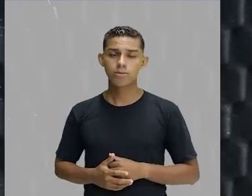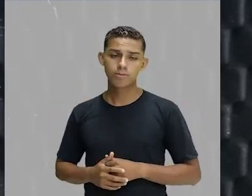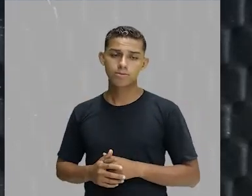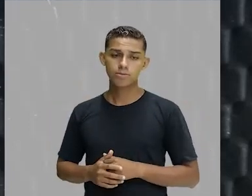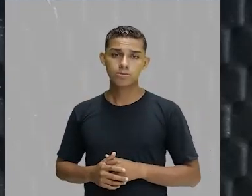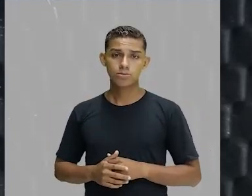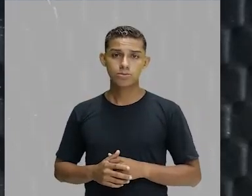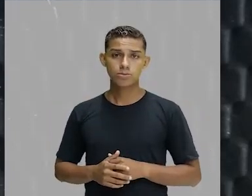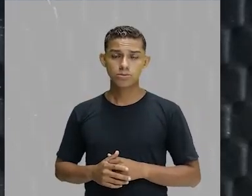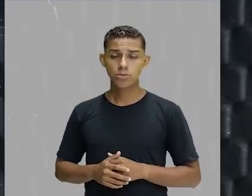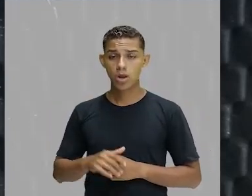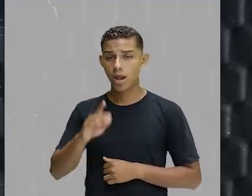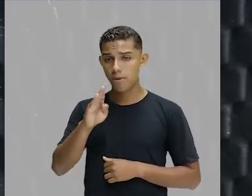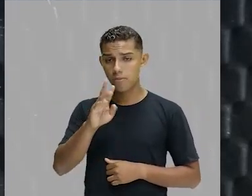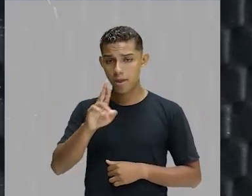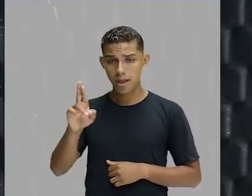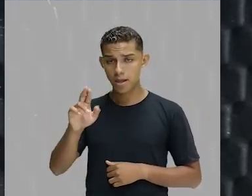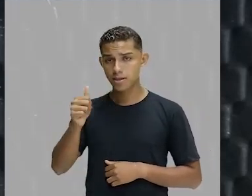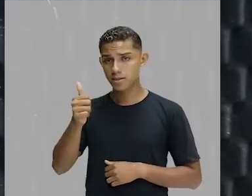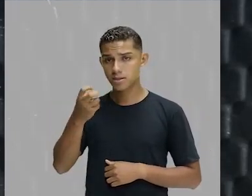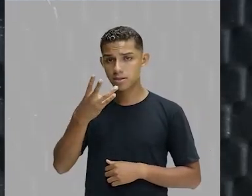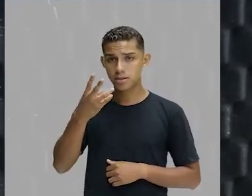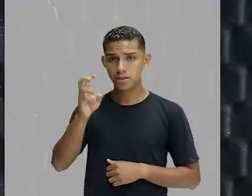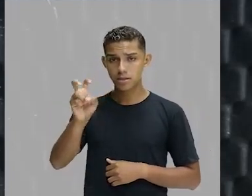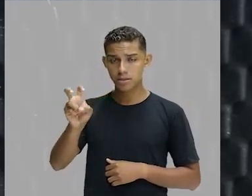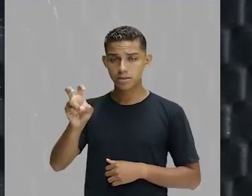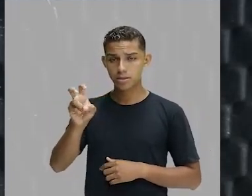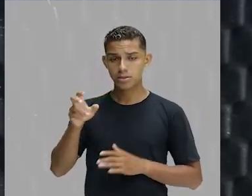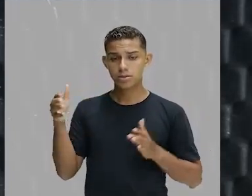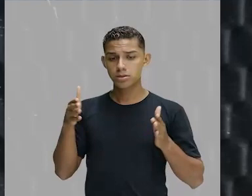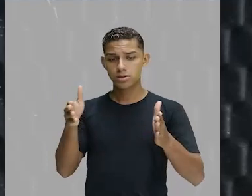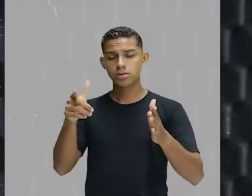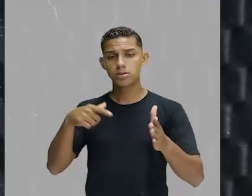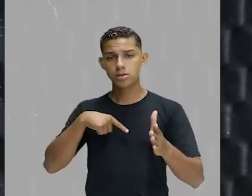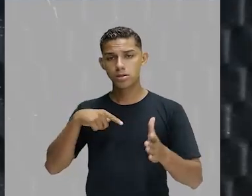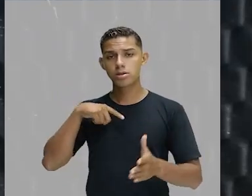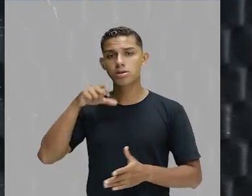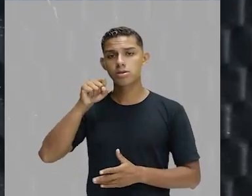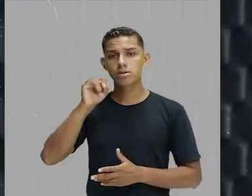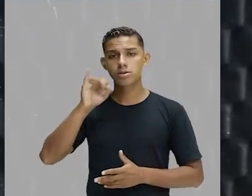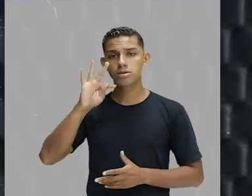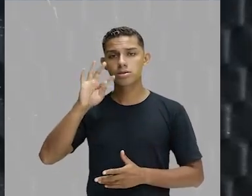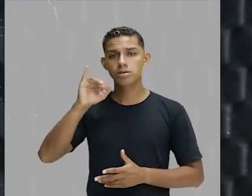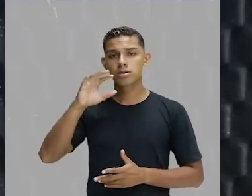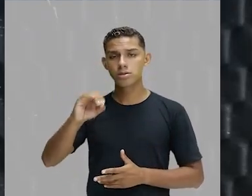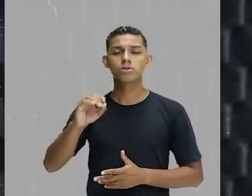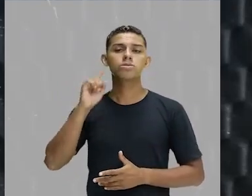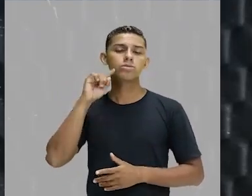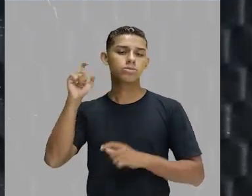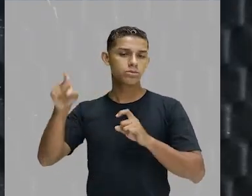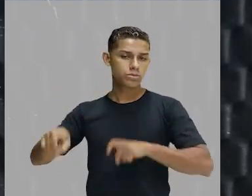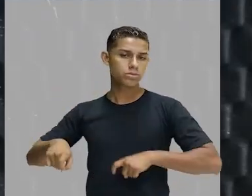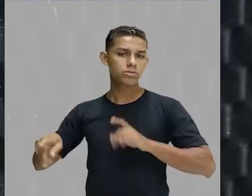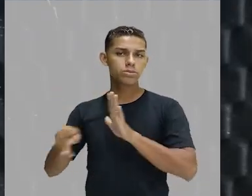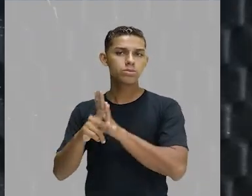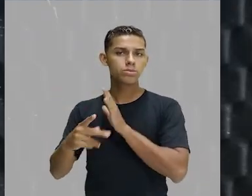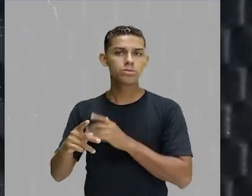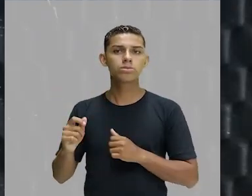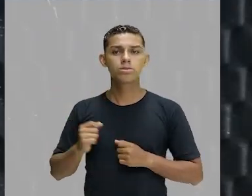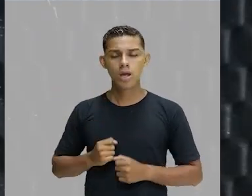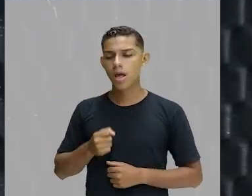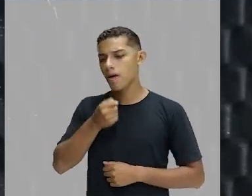na BR-135 tem um sítio, uma pequena fazenda, onde já foi feita, inclusive,